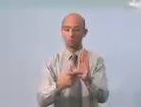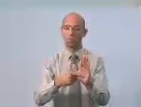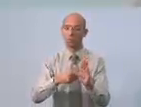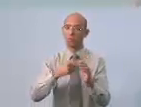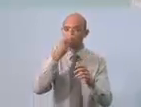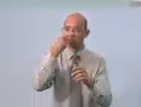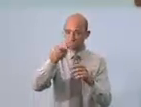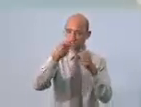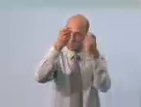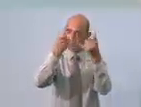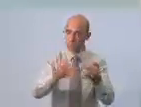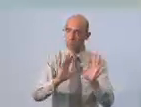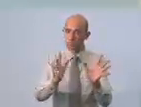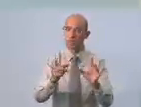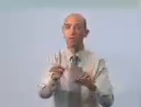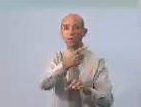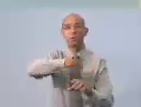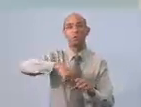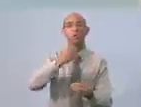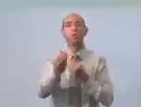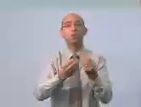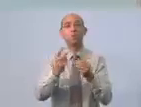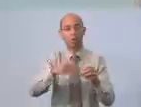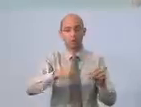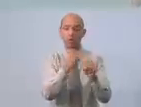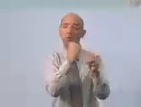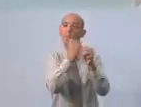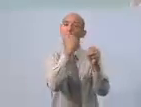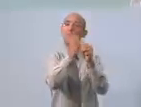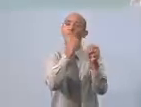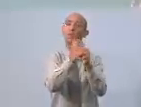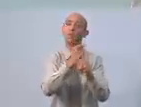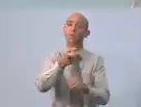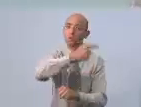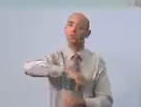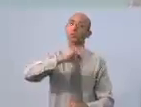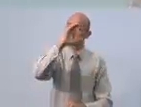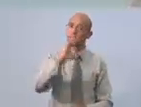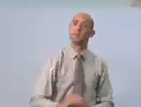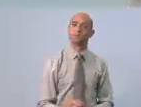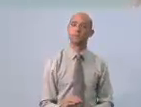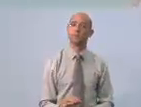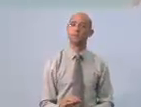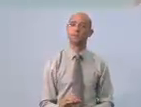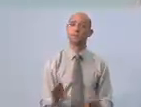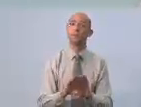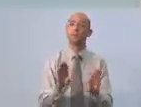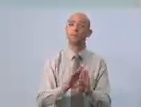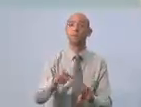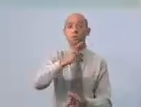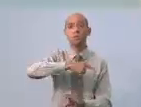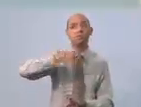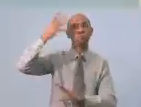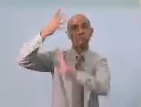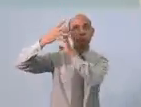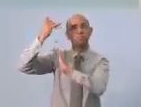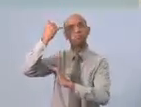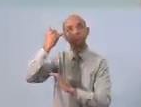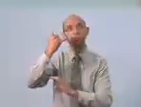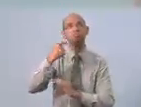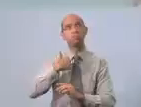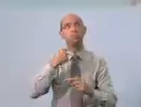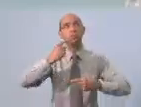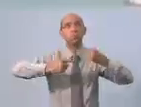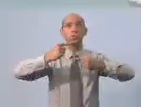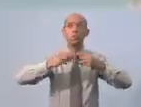ainda estamos num processo de reconstrução da nossa cidadania, da nossa consciência política. Não